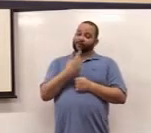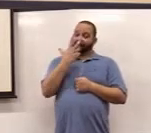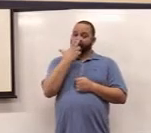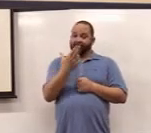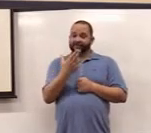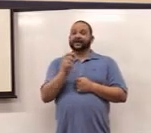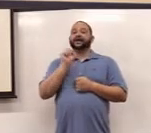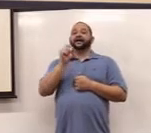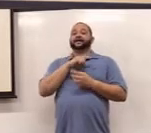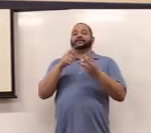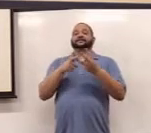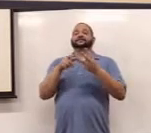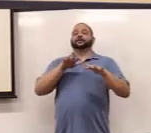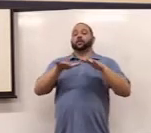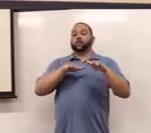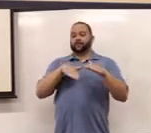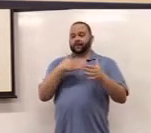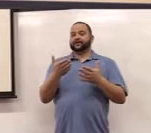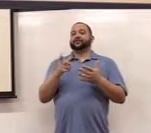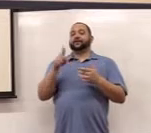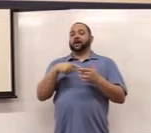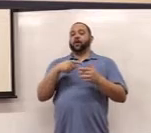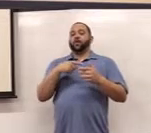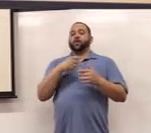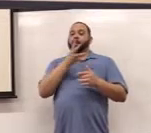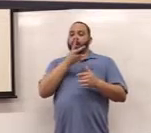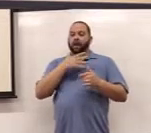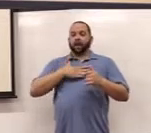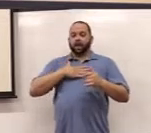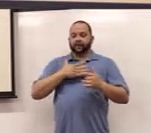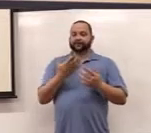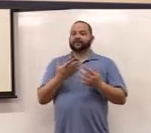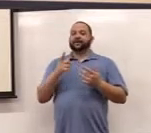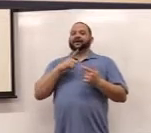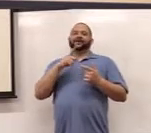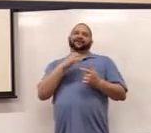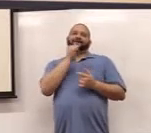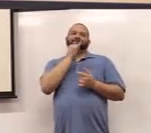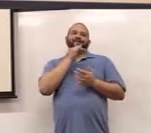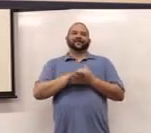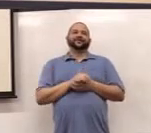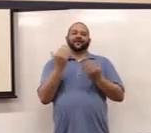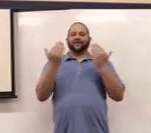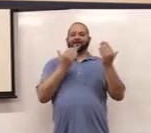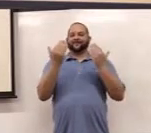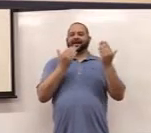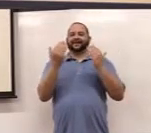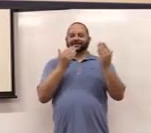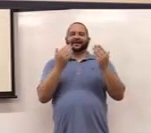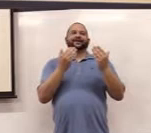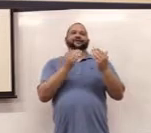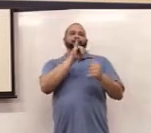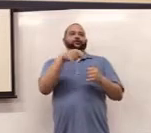que esse terceiro movimento aqui, é o lento, é meio que o que tem entre Jundiaí e São Paulo quando a gente quer chegar em São Paulo. Entendeu?